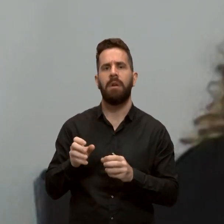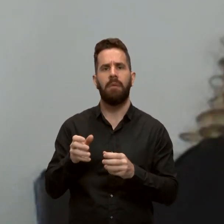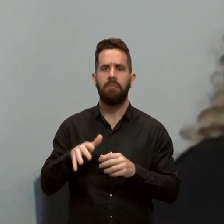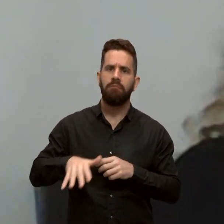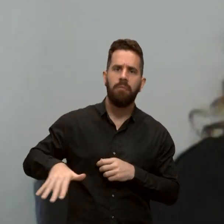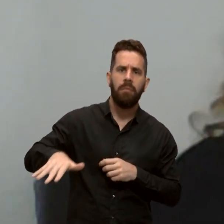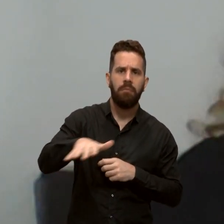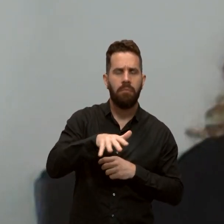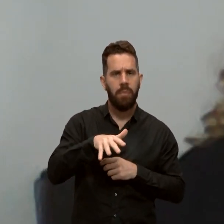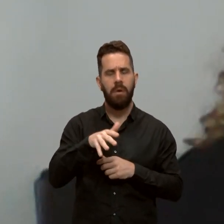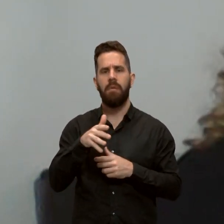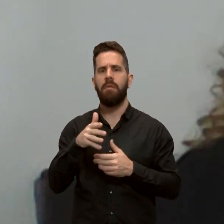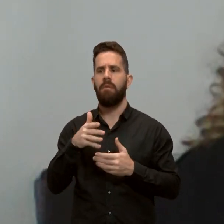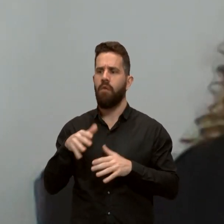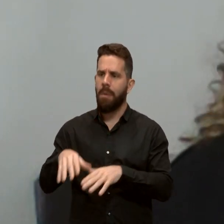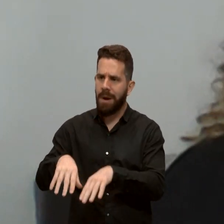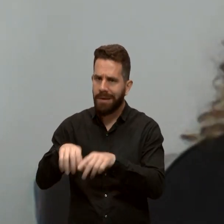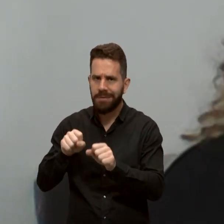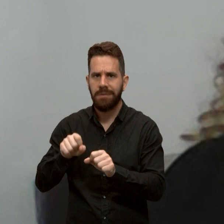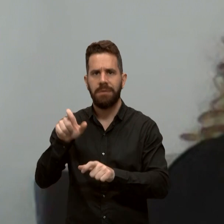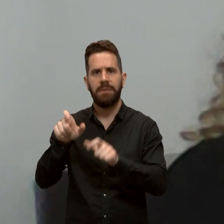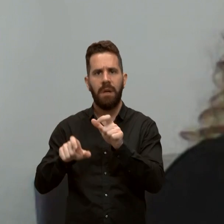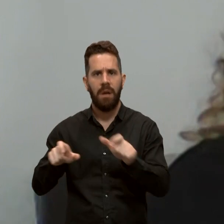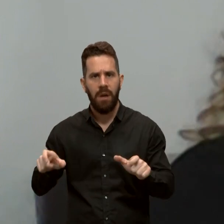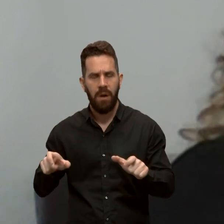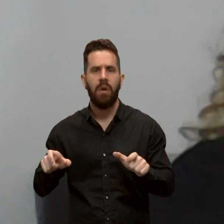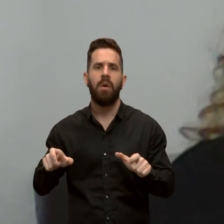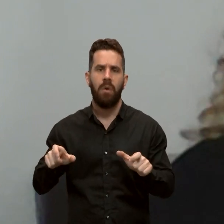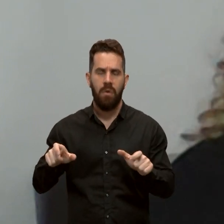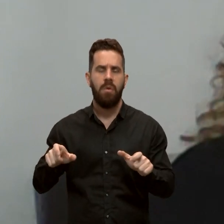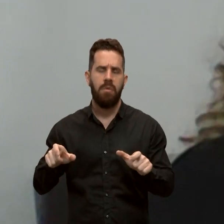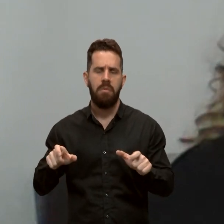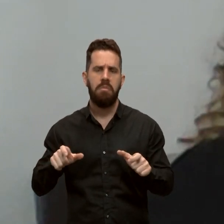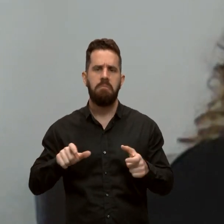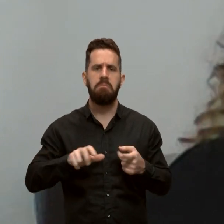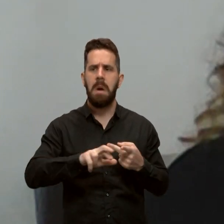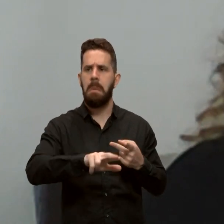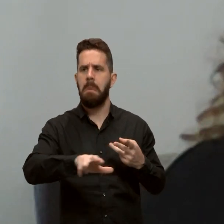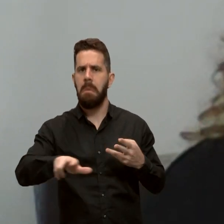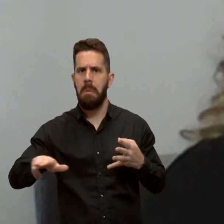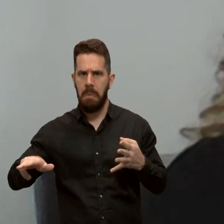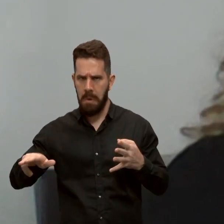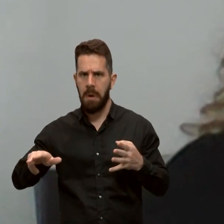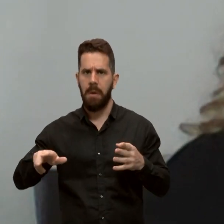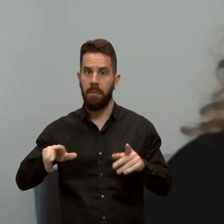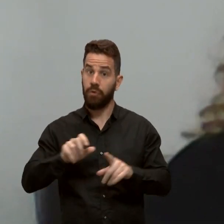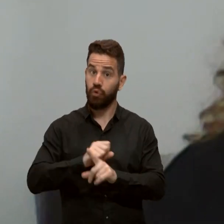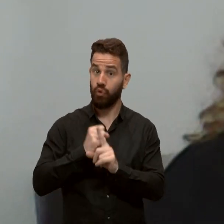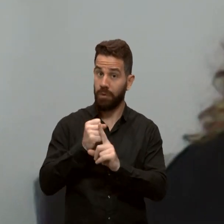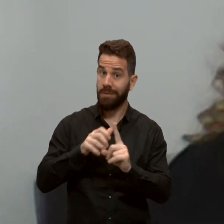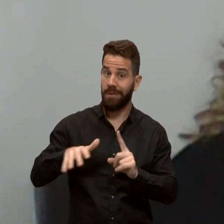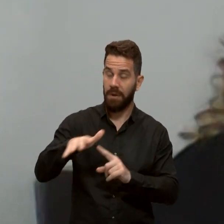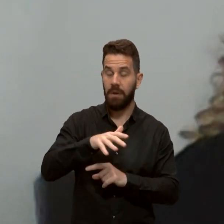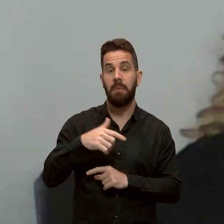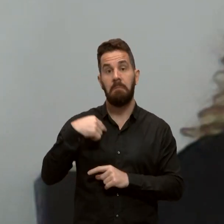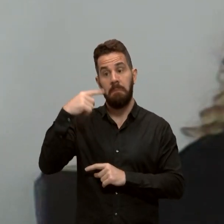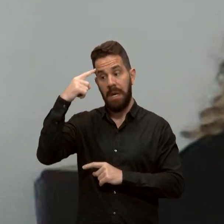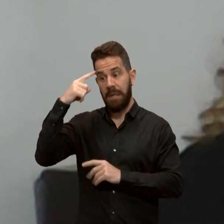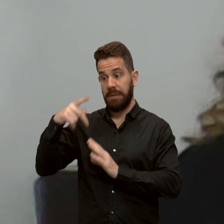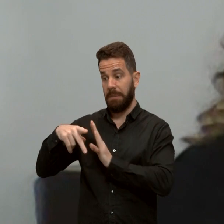cidadania, de educação popular. Então, a gente entende que esse projeto, ele está no bojo de